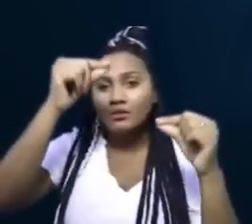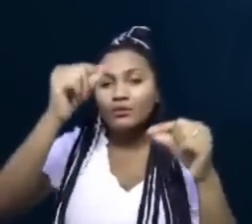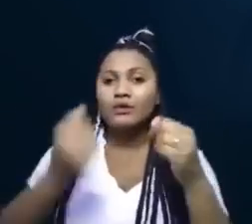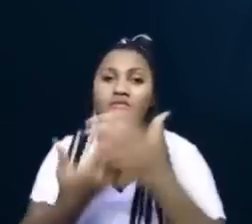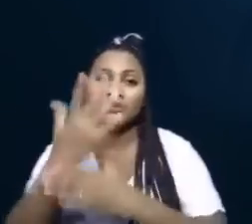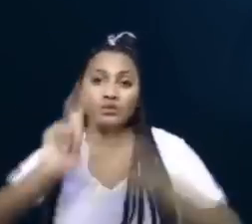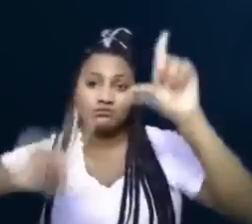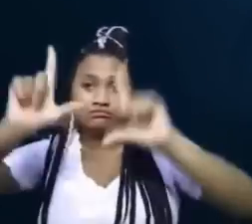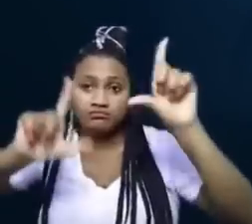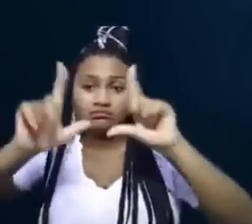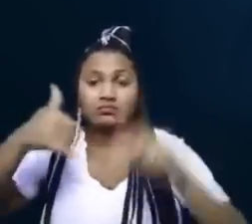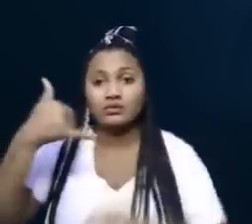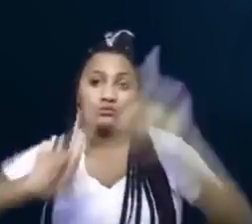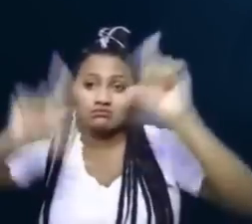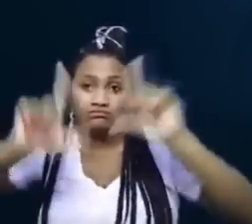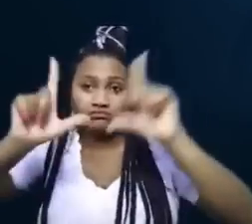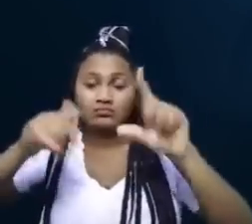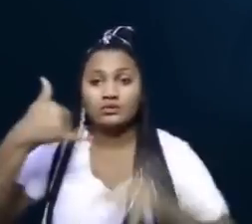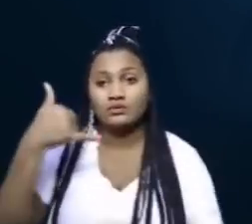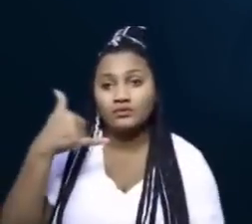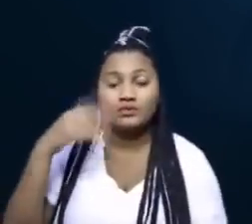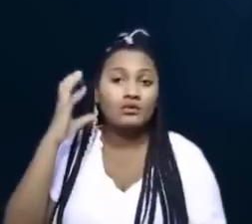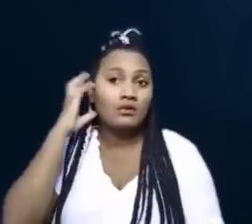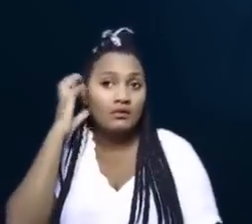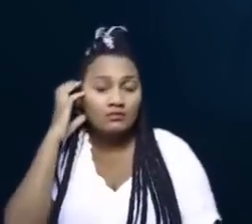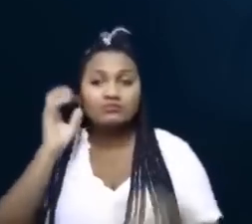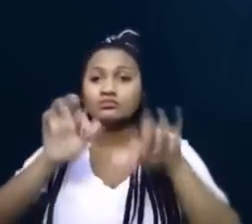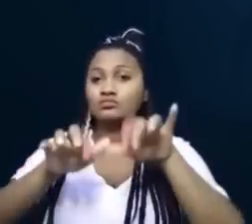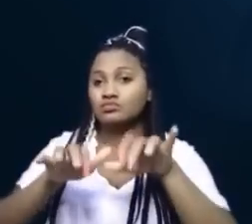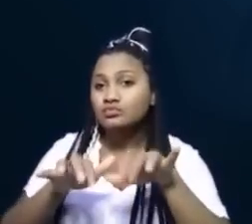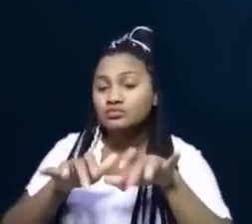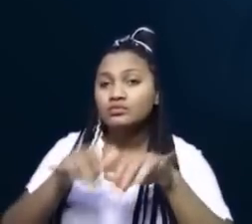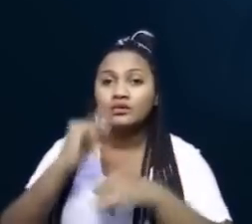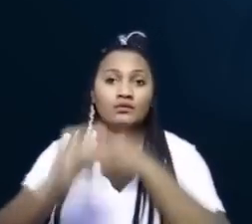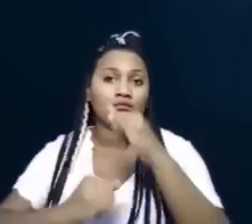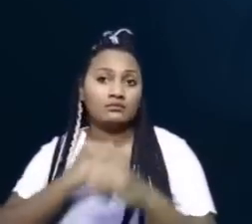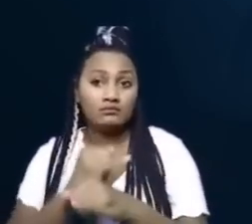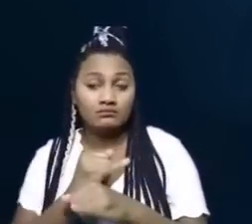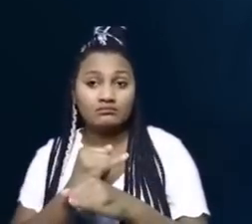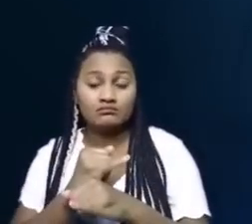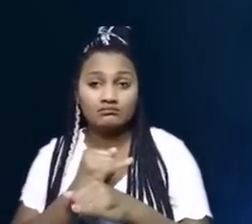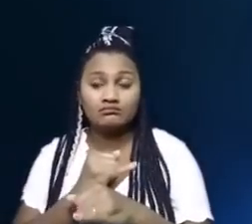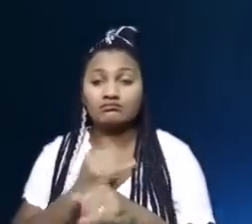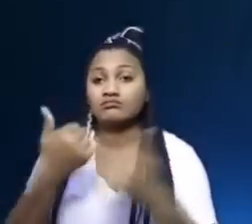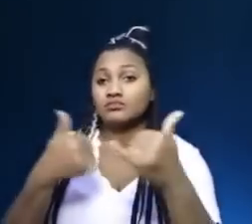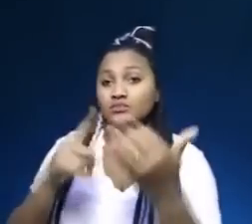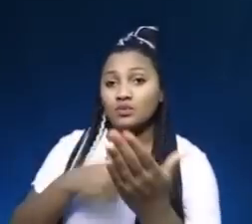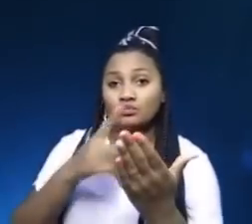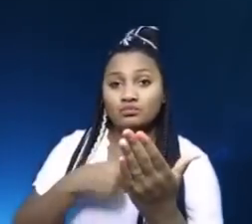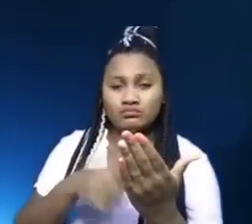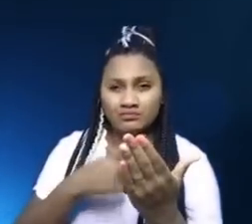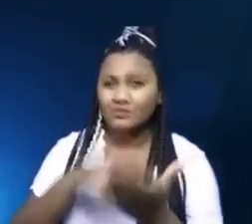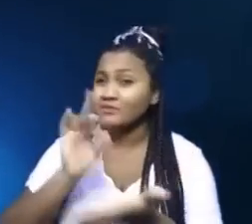televisão, o telefone, o rádio, o computador, a internet, os smartphones.